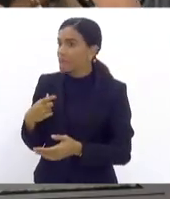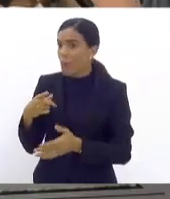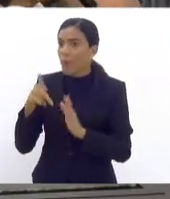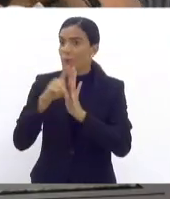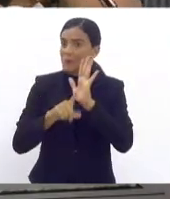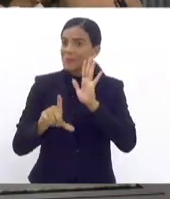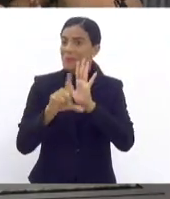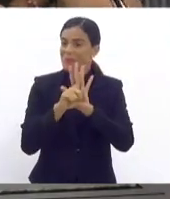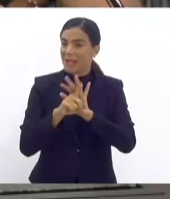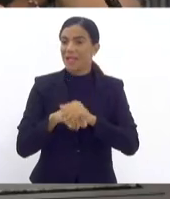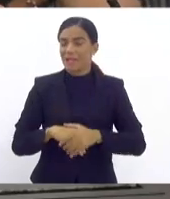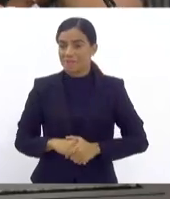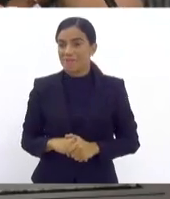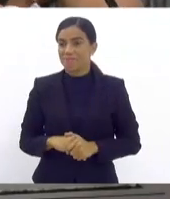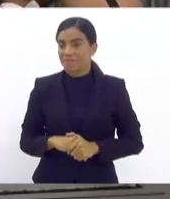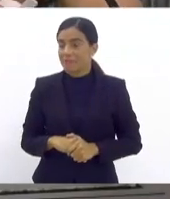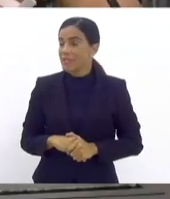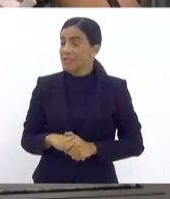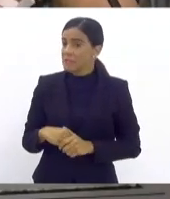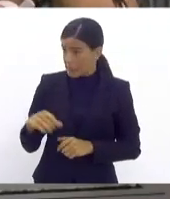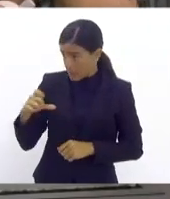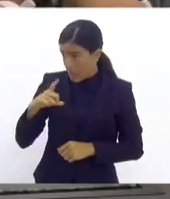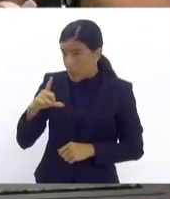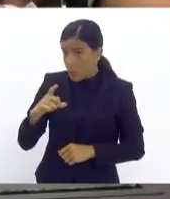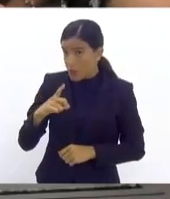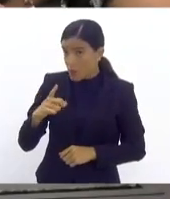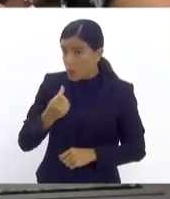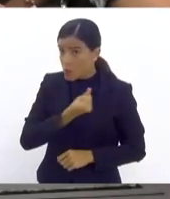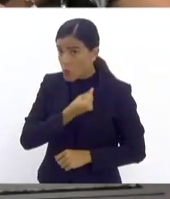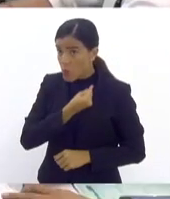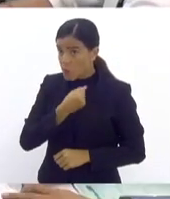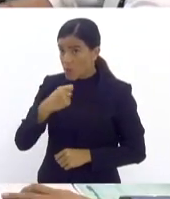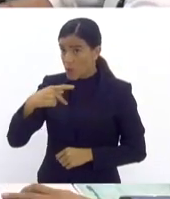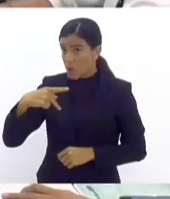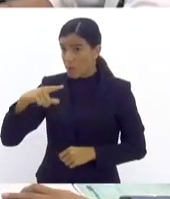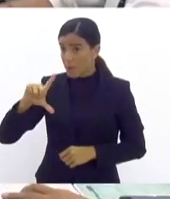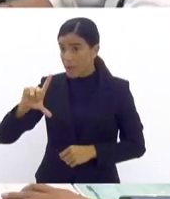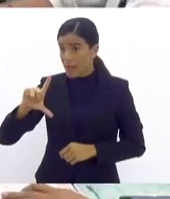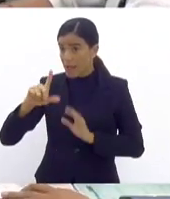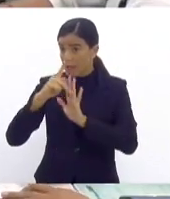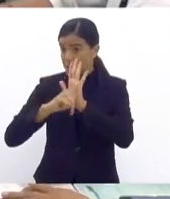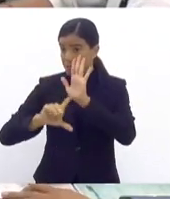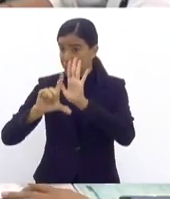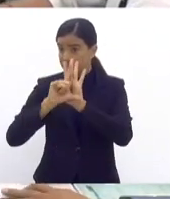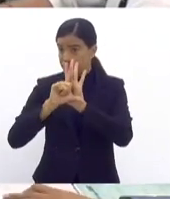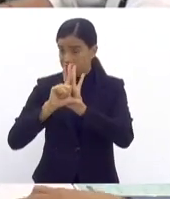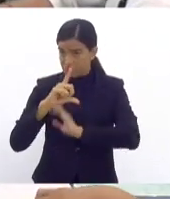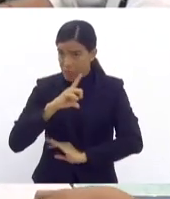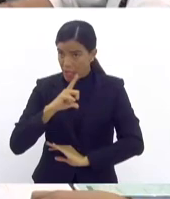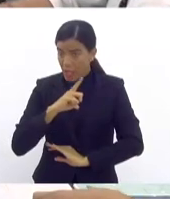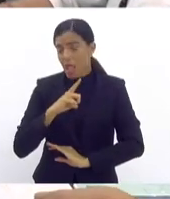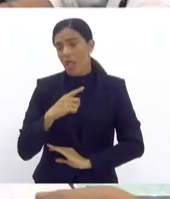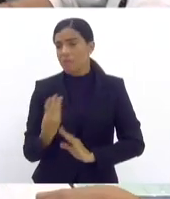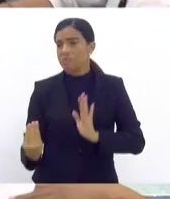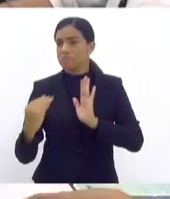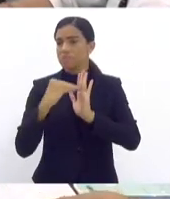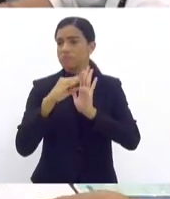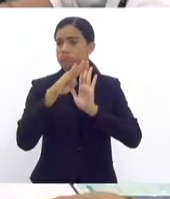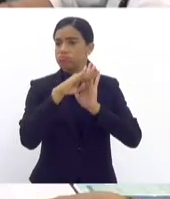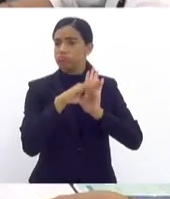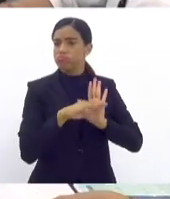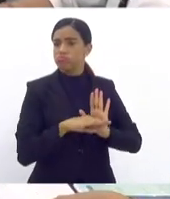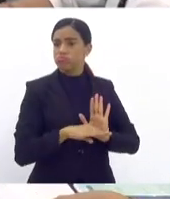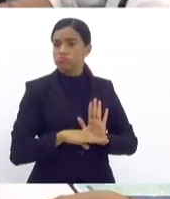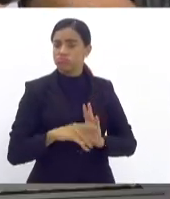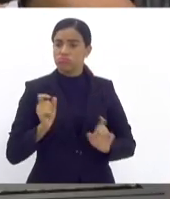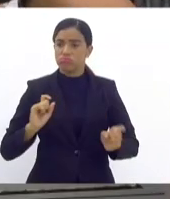essa interferência que... Se Vossa Excelência já tiver o número do PL, passar para a CCJ para que a gente traga a pauta que foi Beleza. O acordo tão